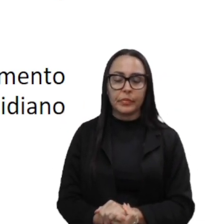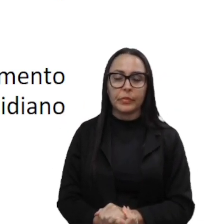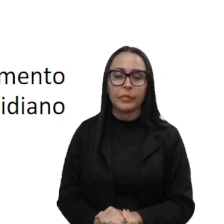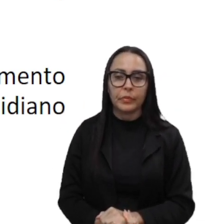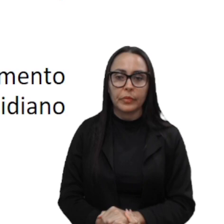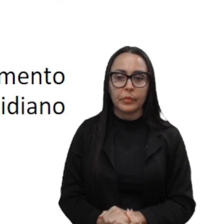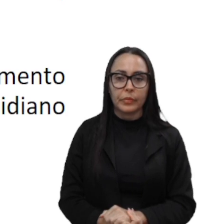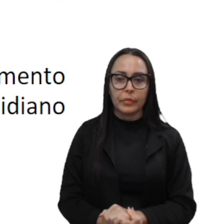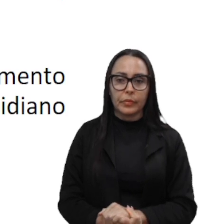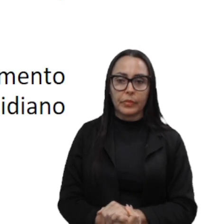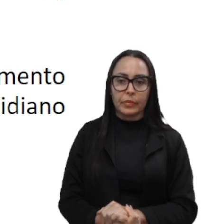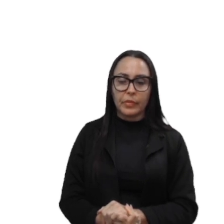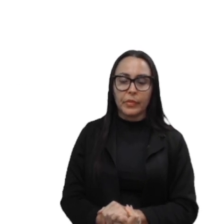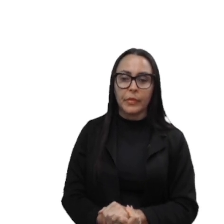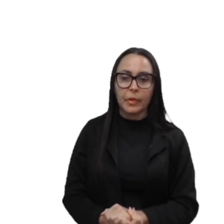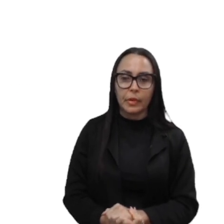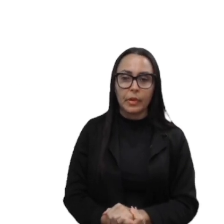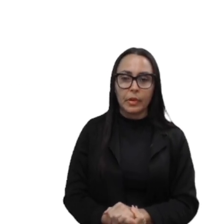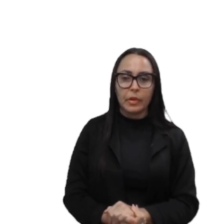artes.